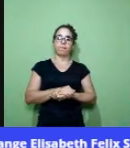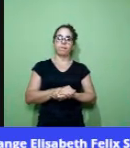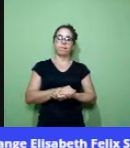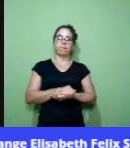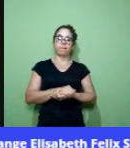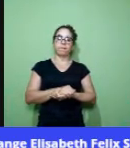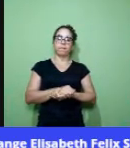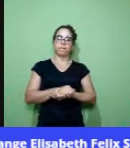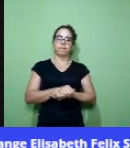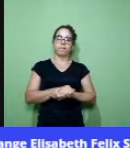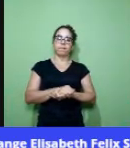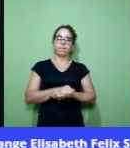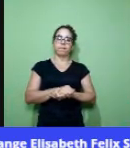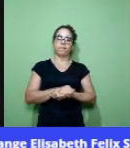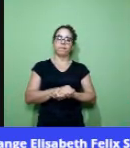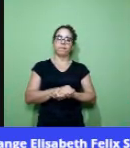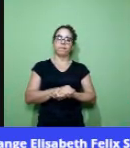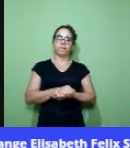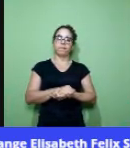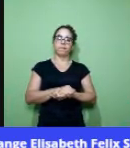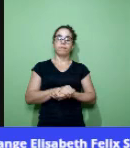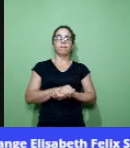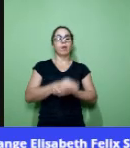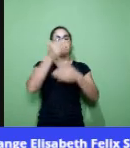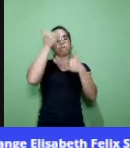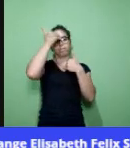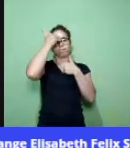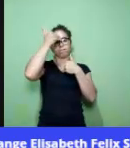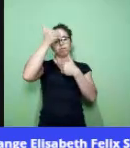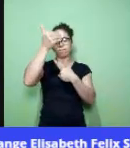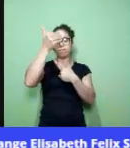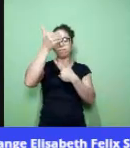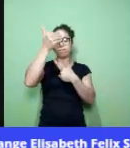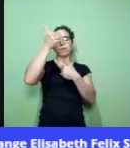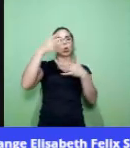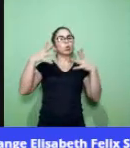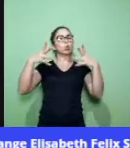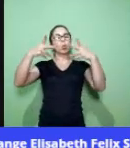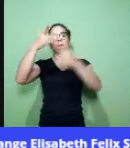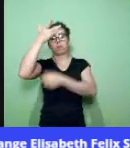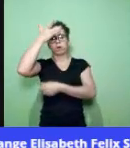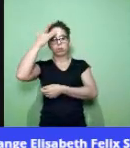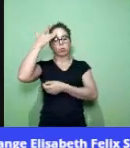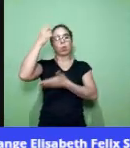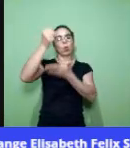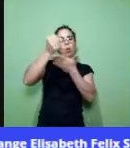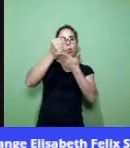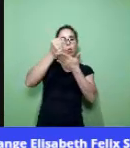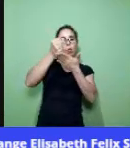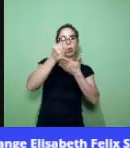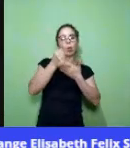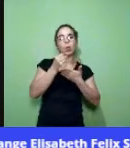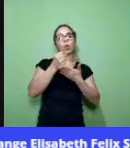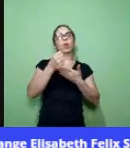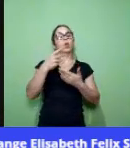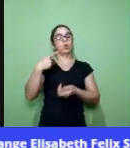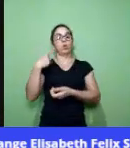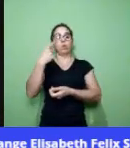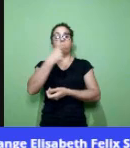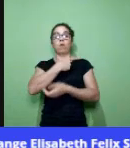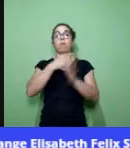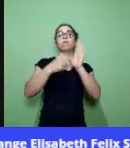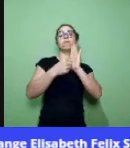Então, nós gostaríamos de agradecer, né, aos colaboradores. Nós vamos demonstrar